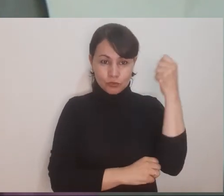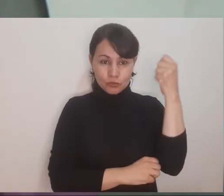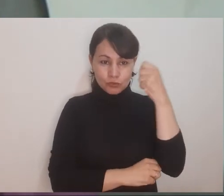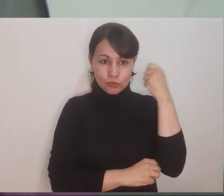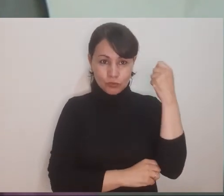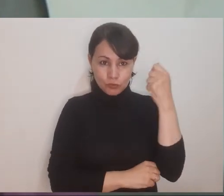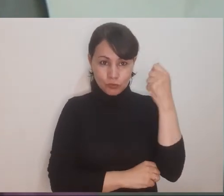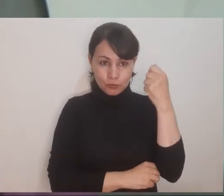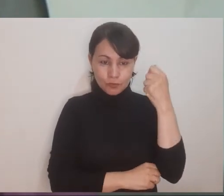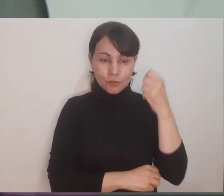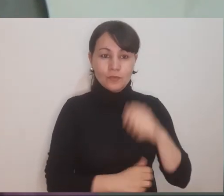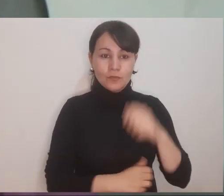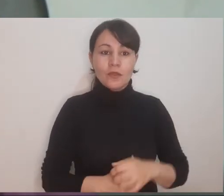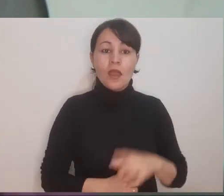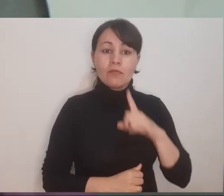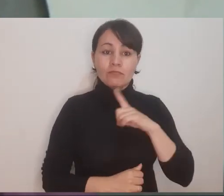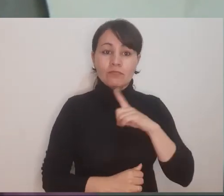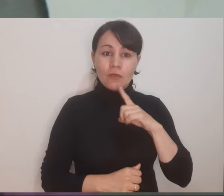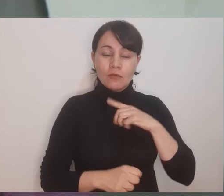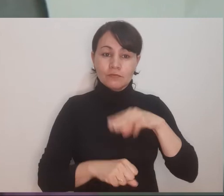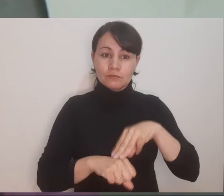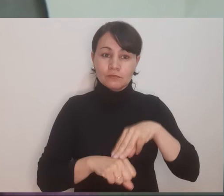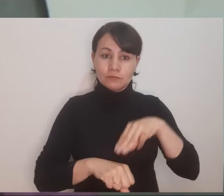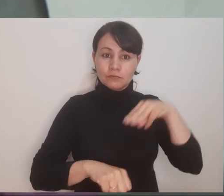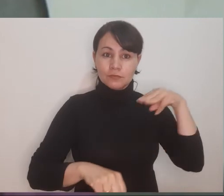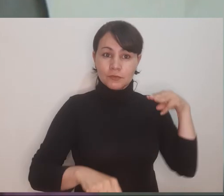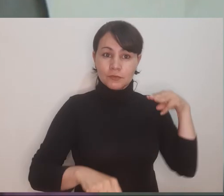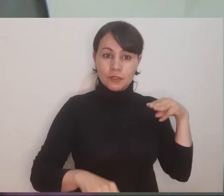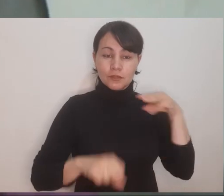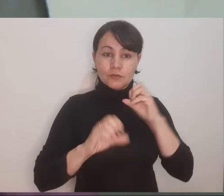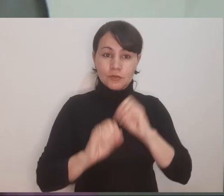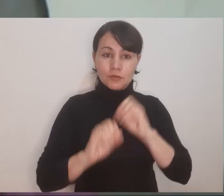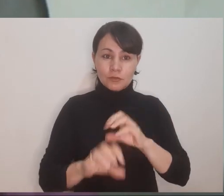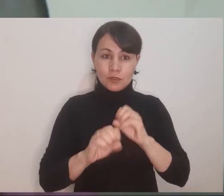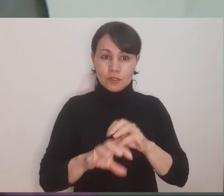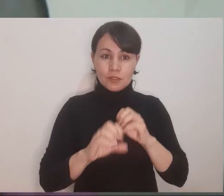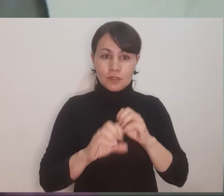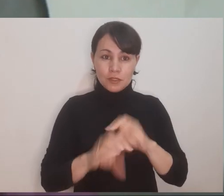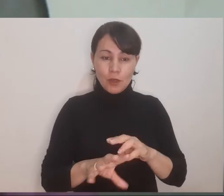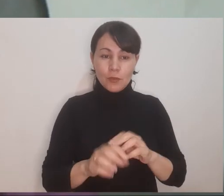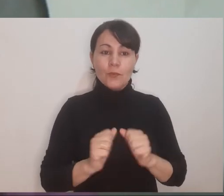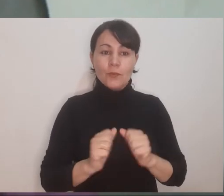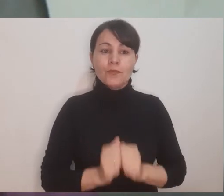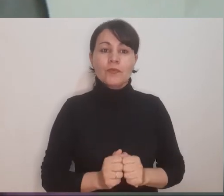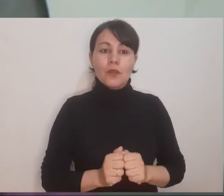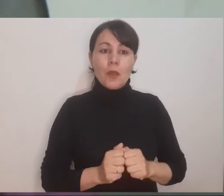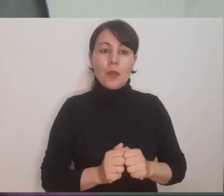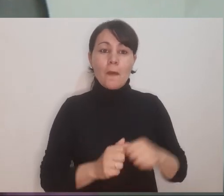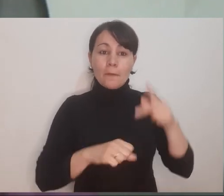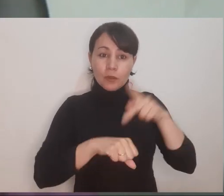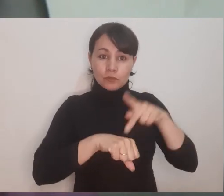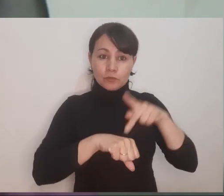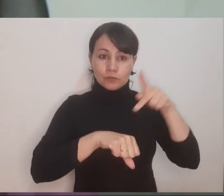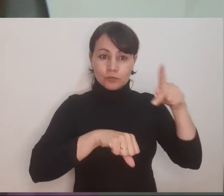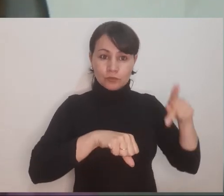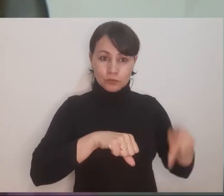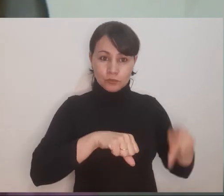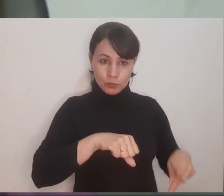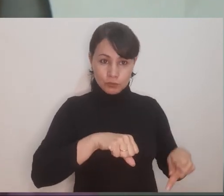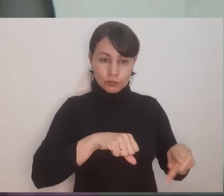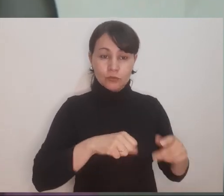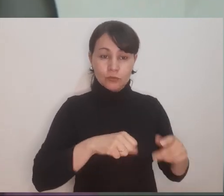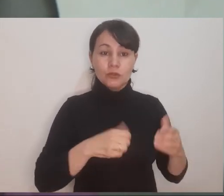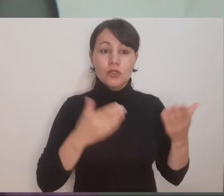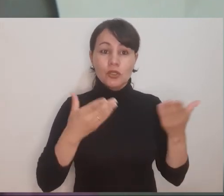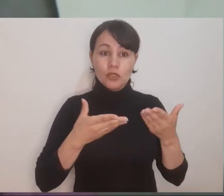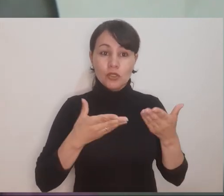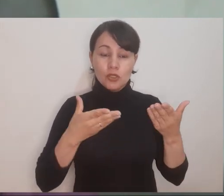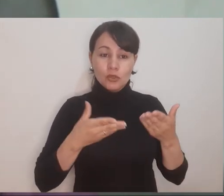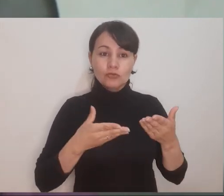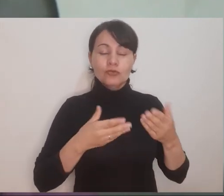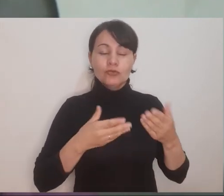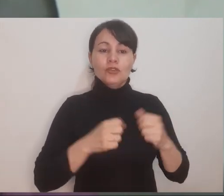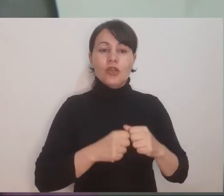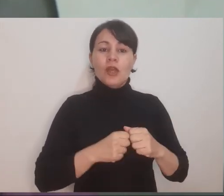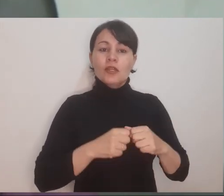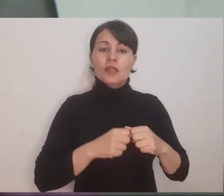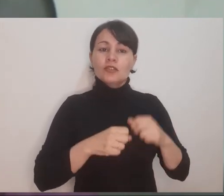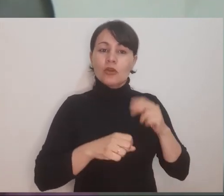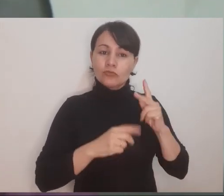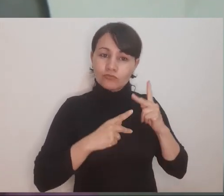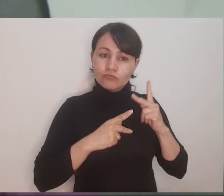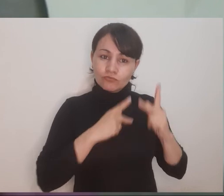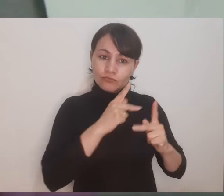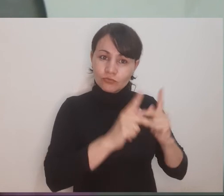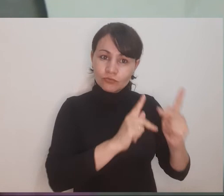Sul. Possuo mestrado em educação pela Universidade de Passo Fundo e atualmente estou em processo de